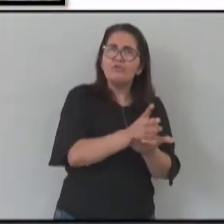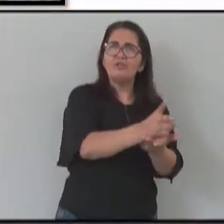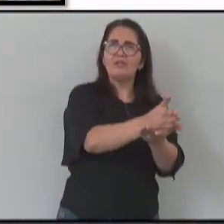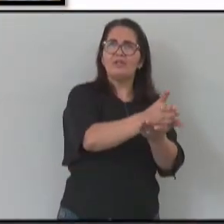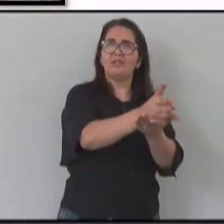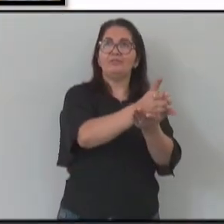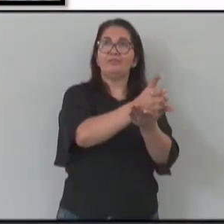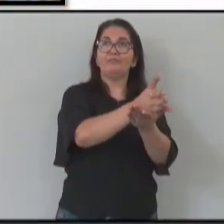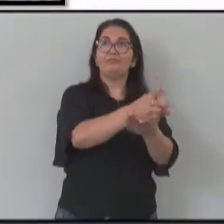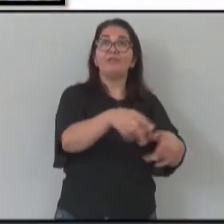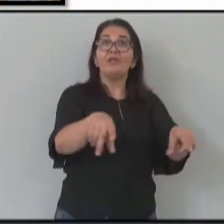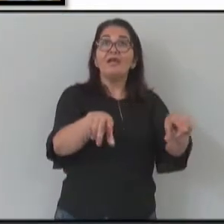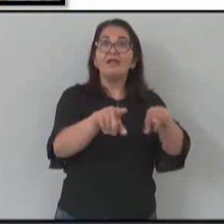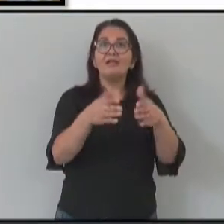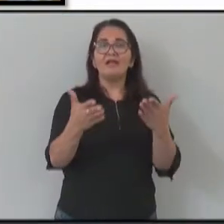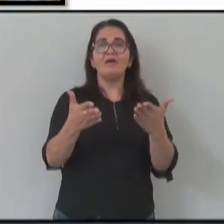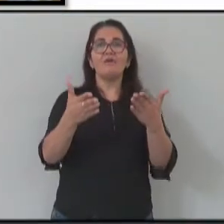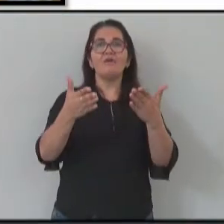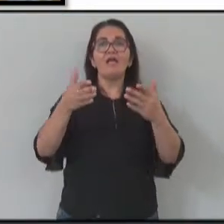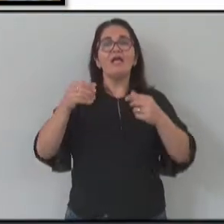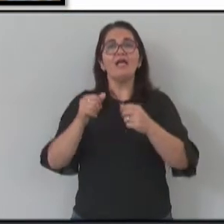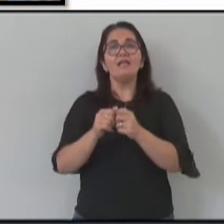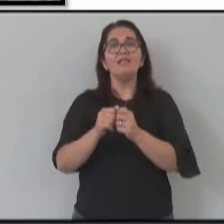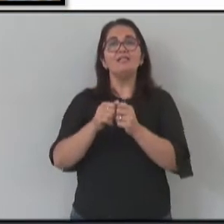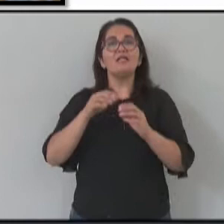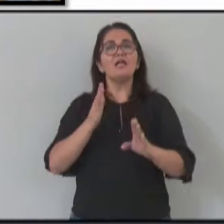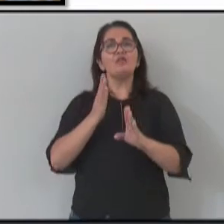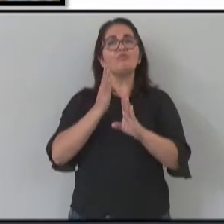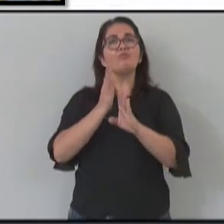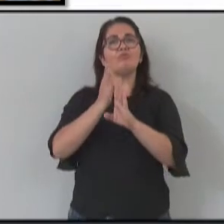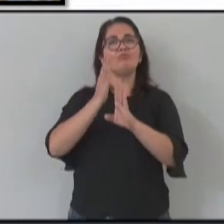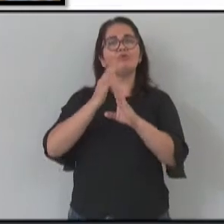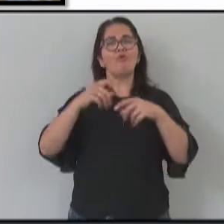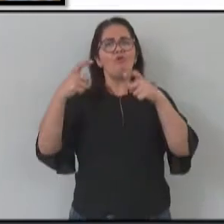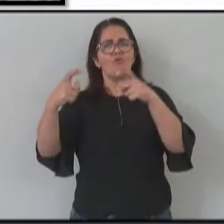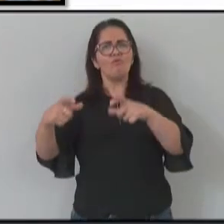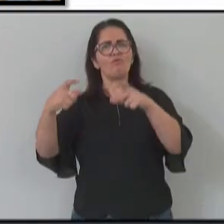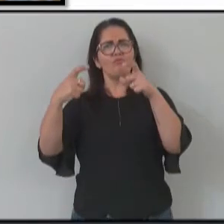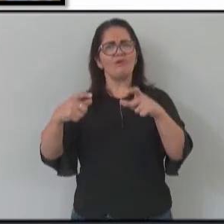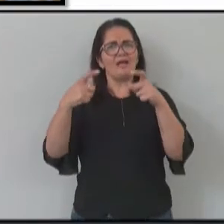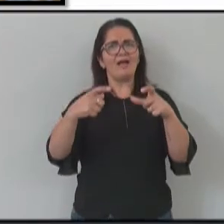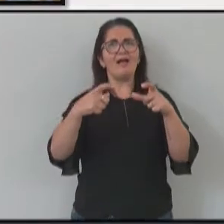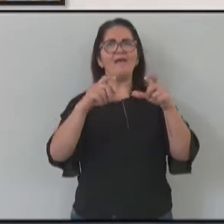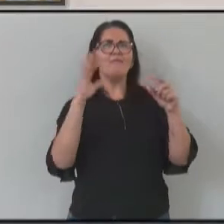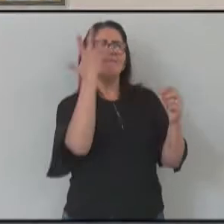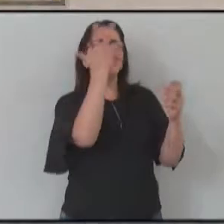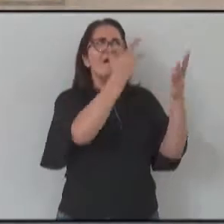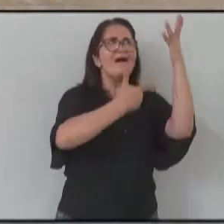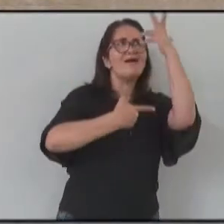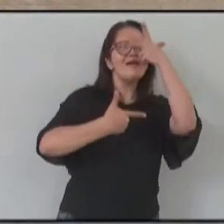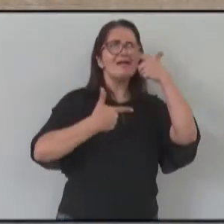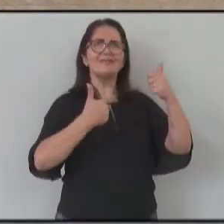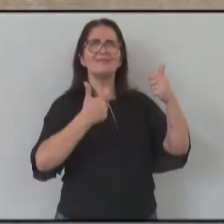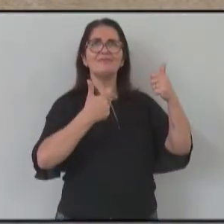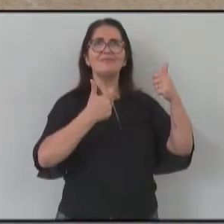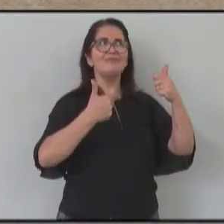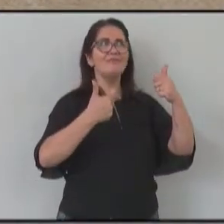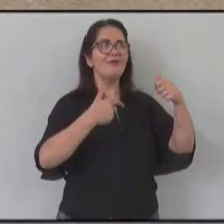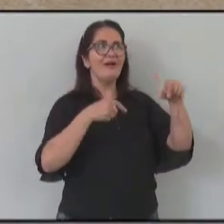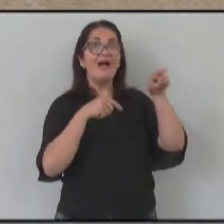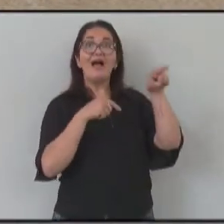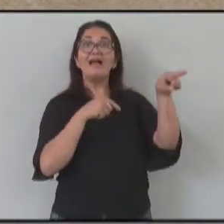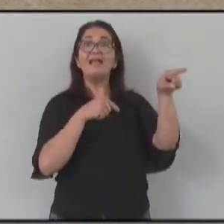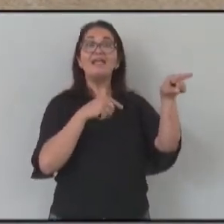monte tão lindo, eles encontram um lugar maravilhoso que hoje a gente conhece como Porto